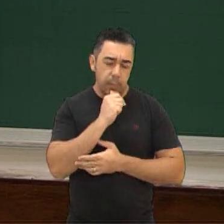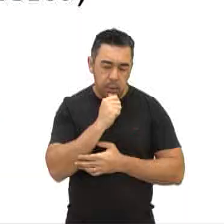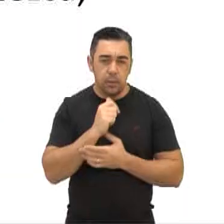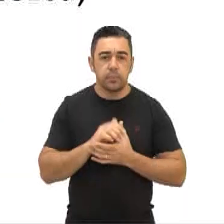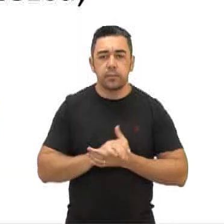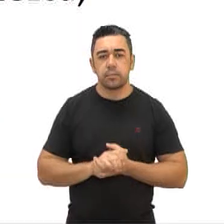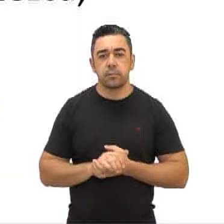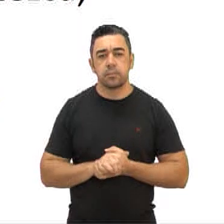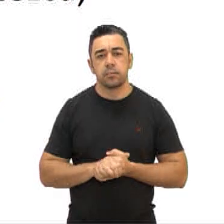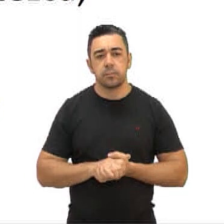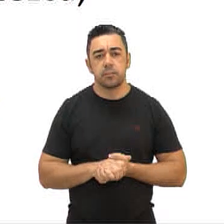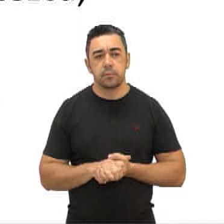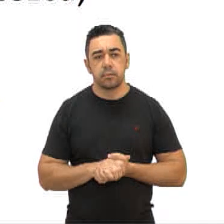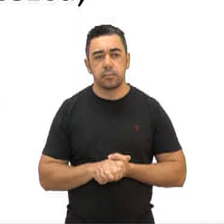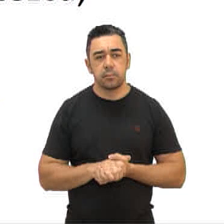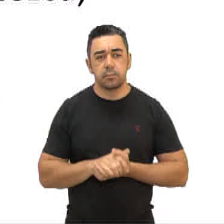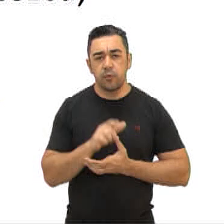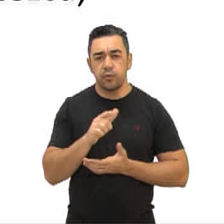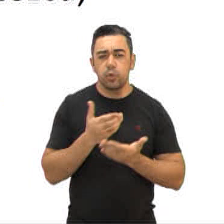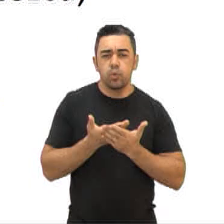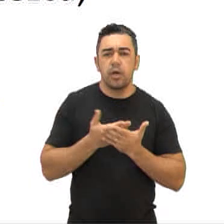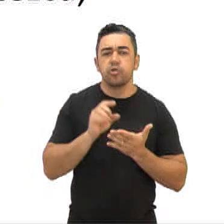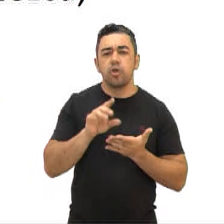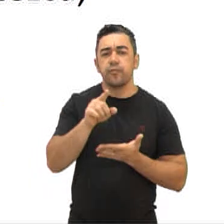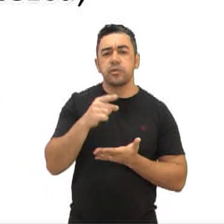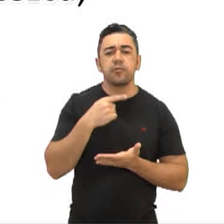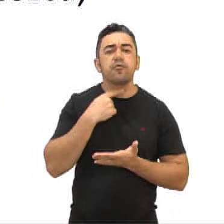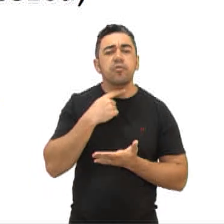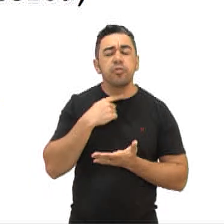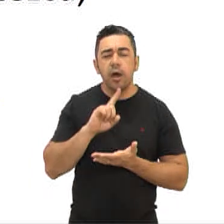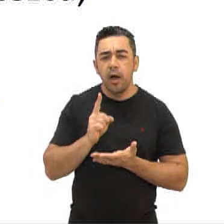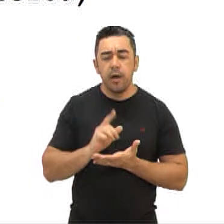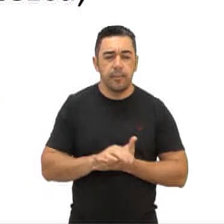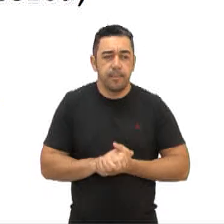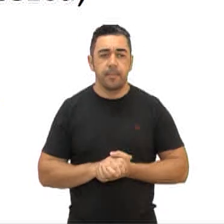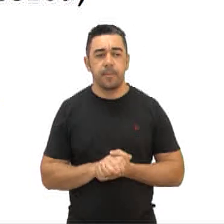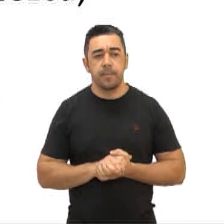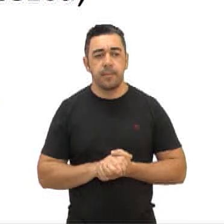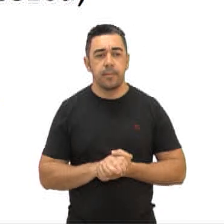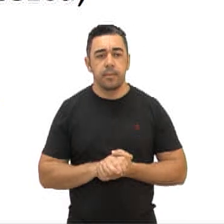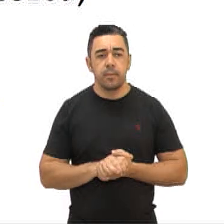estudar quando apeteça, quando te der vontade, né? Nem